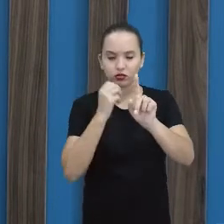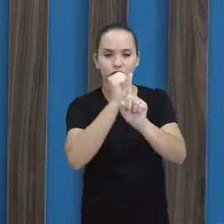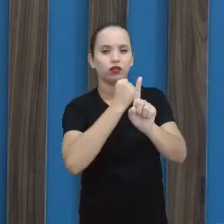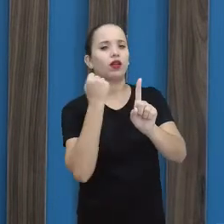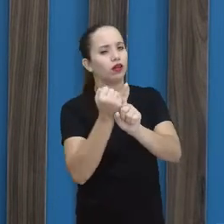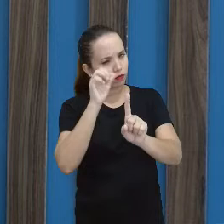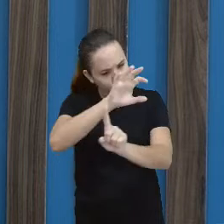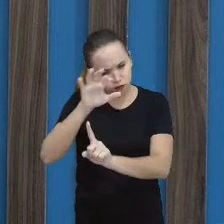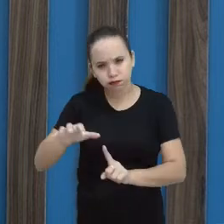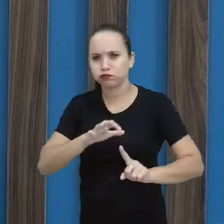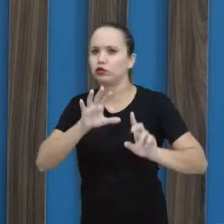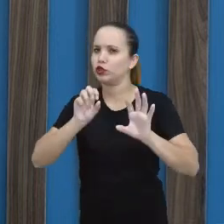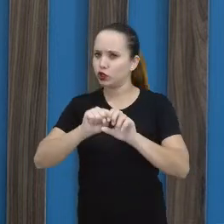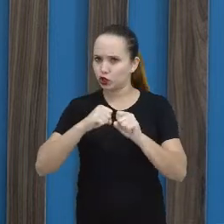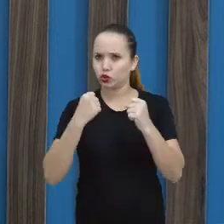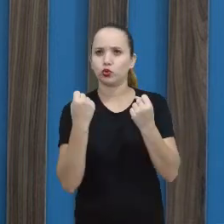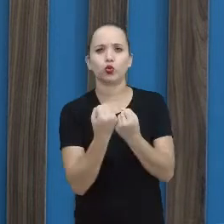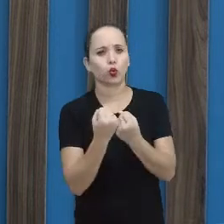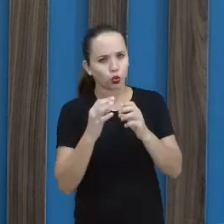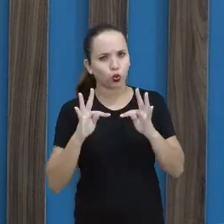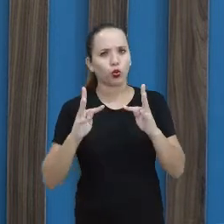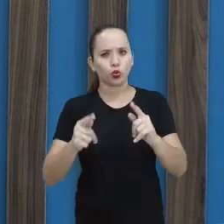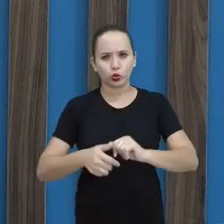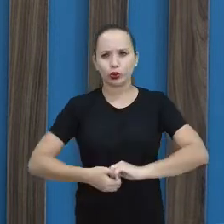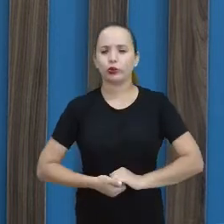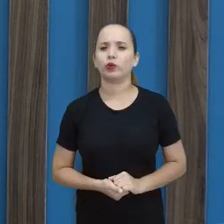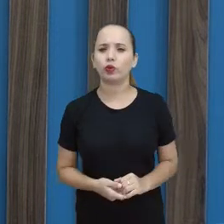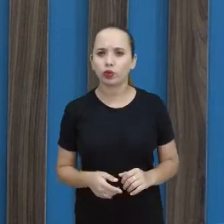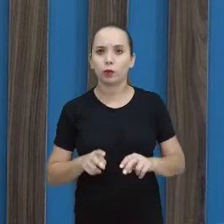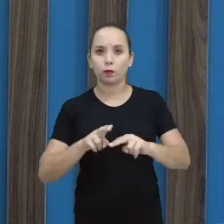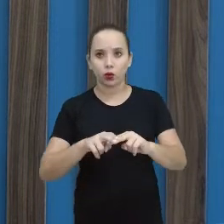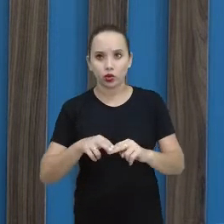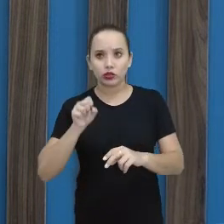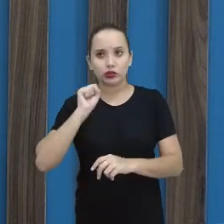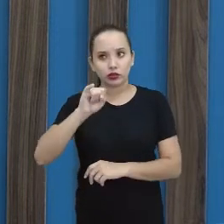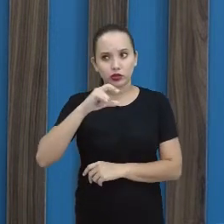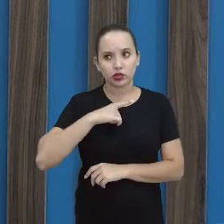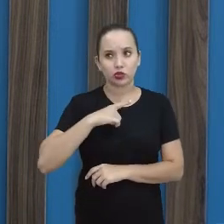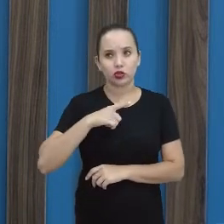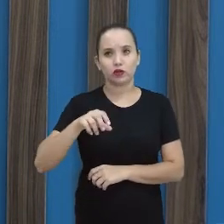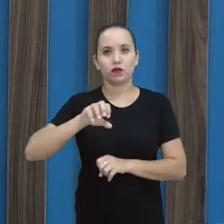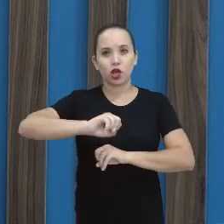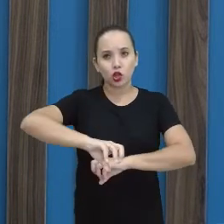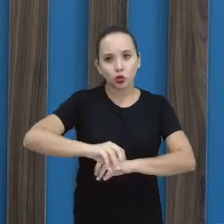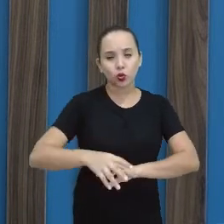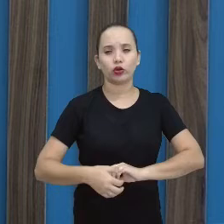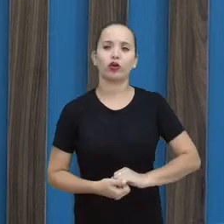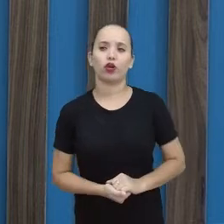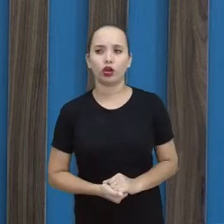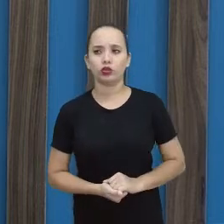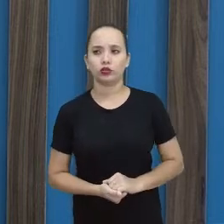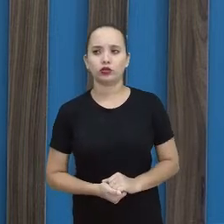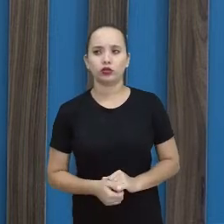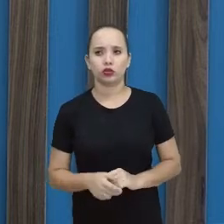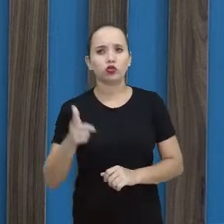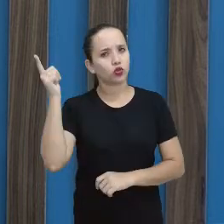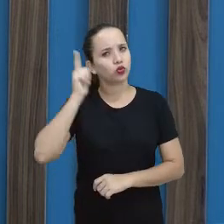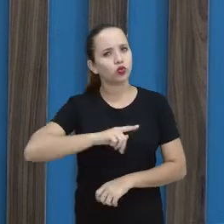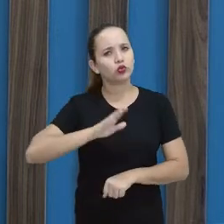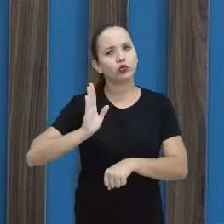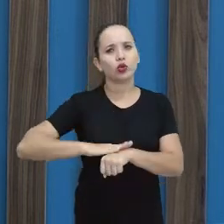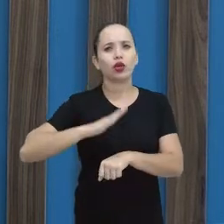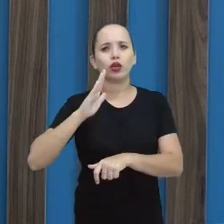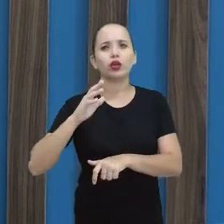como um todo, né? Então, por isso que, através da educação, se tivermos mais acesso à educação, podemos conseguir mais